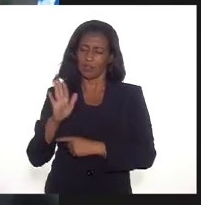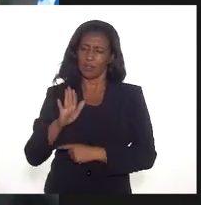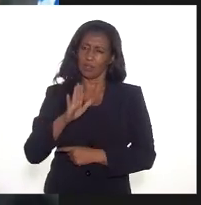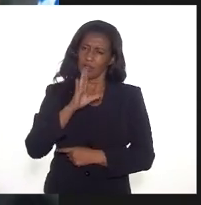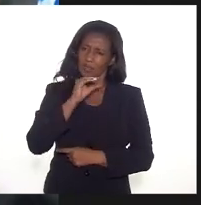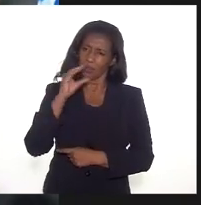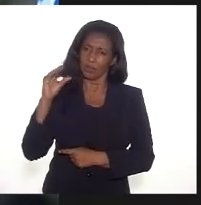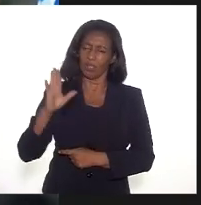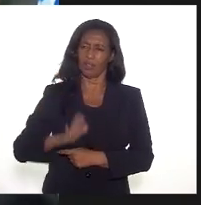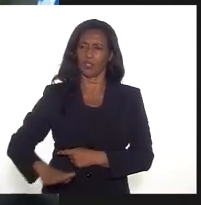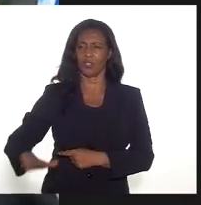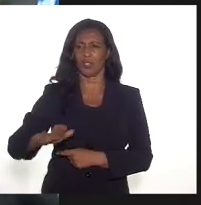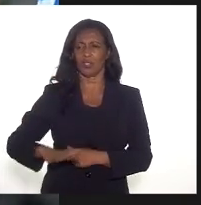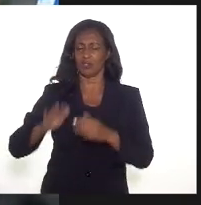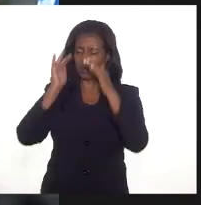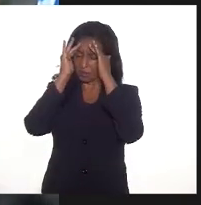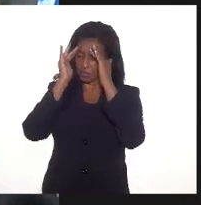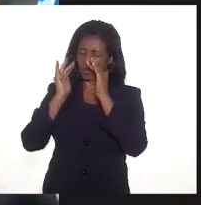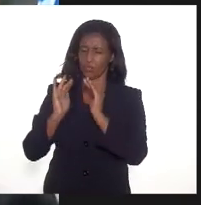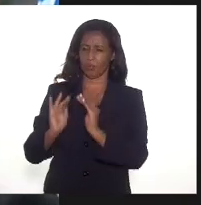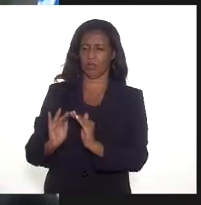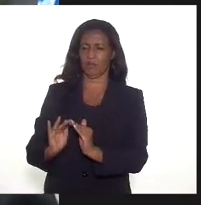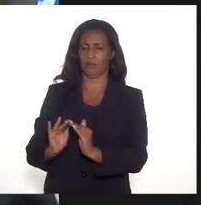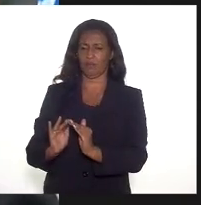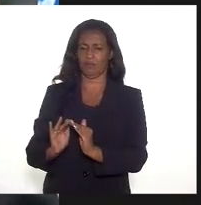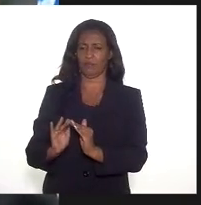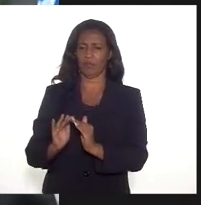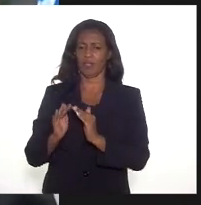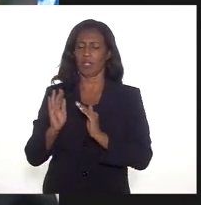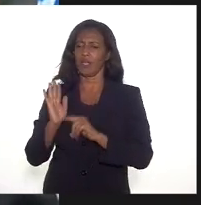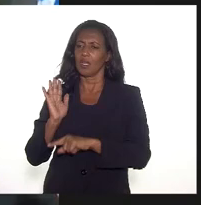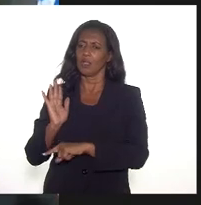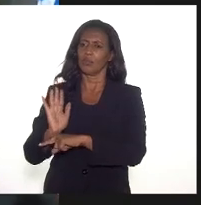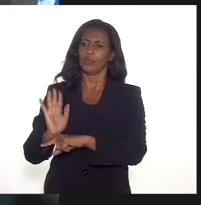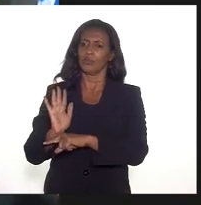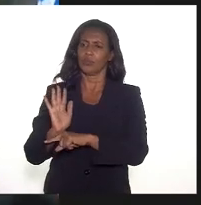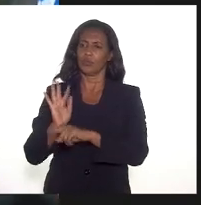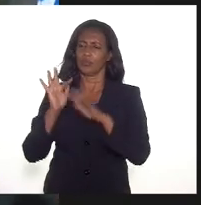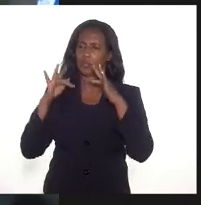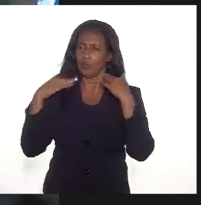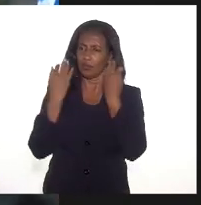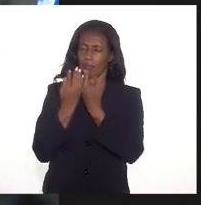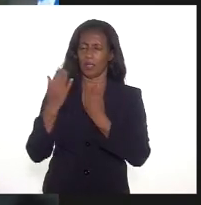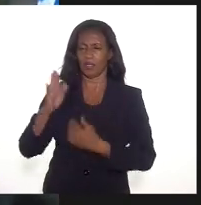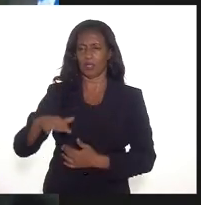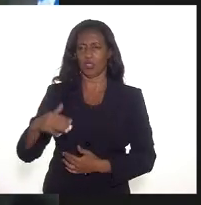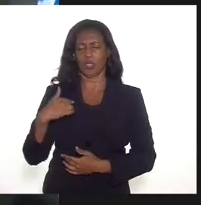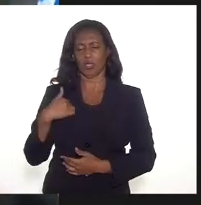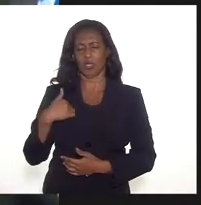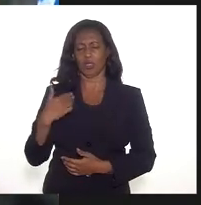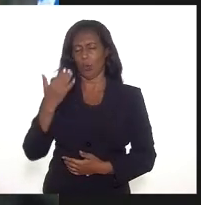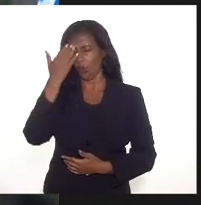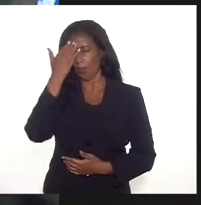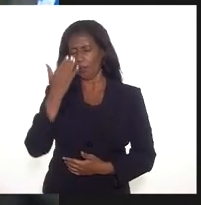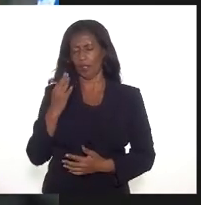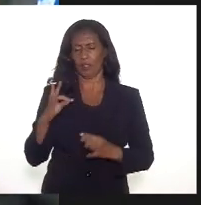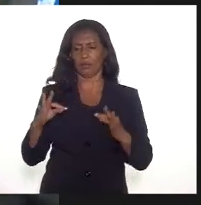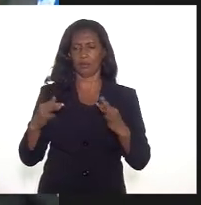de nossos menores sejam respeitadas. Em defesa da família e das crianças, contem comigo. Obrigado a